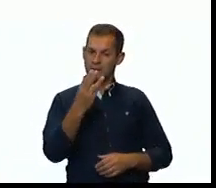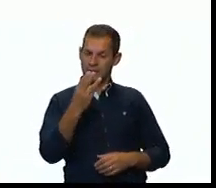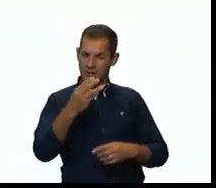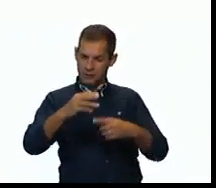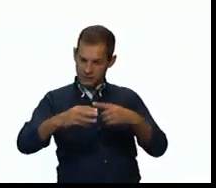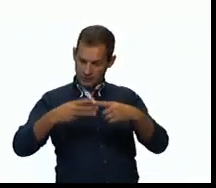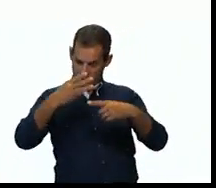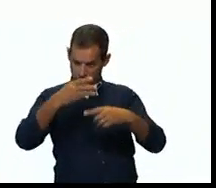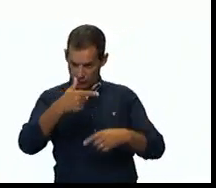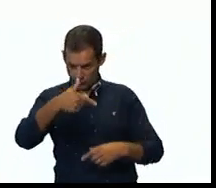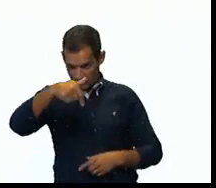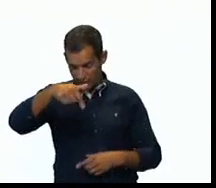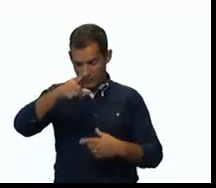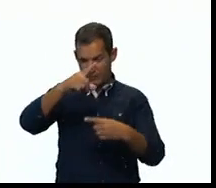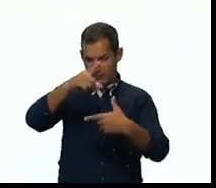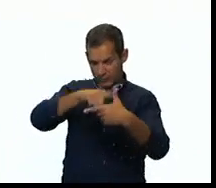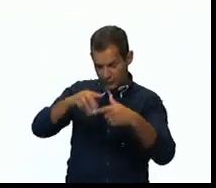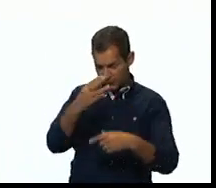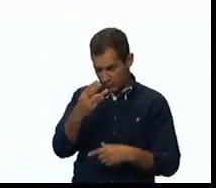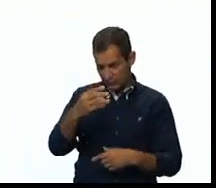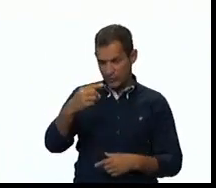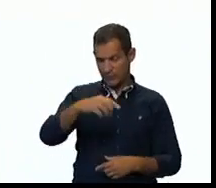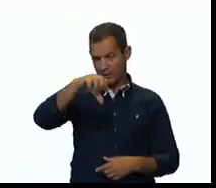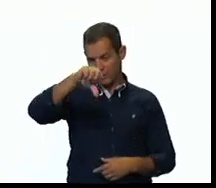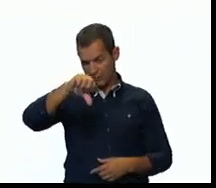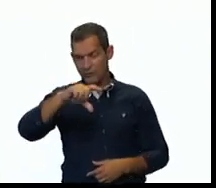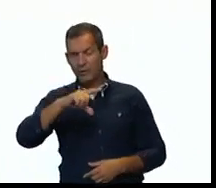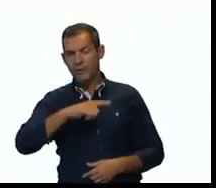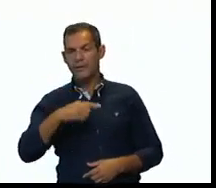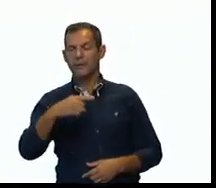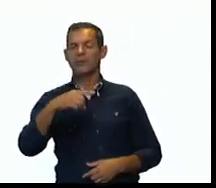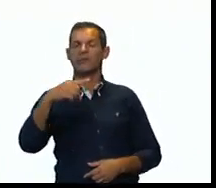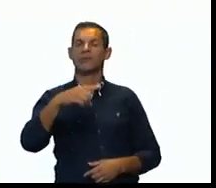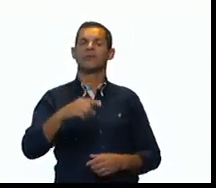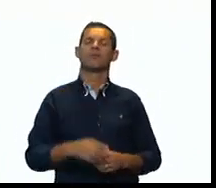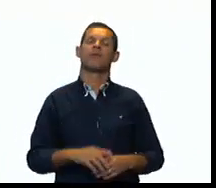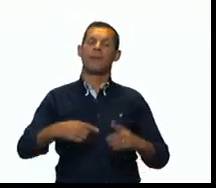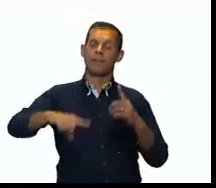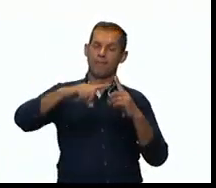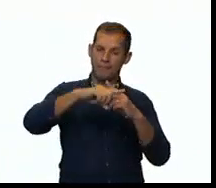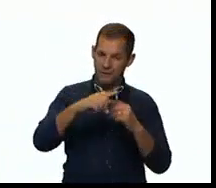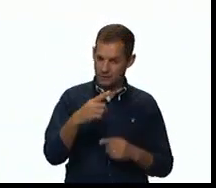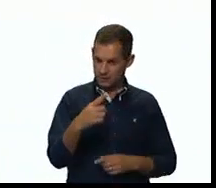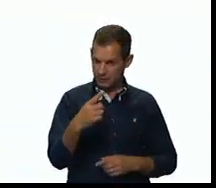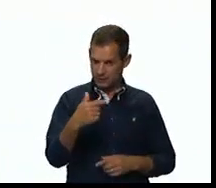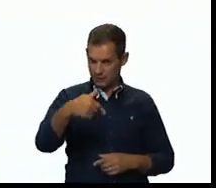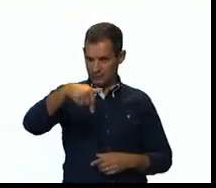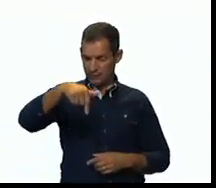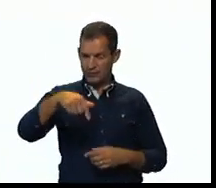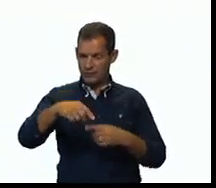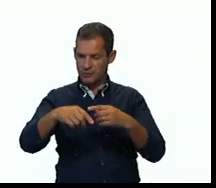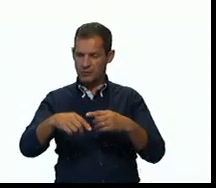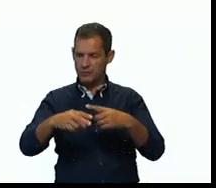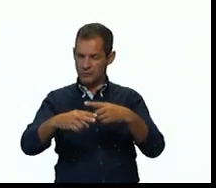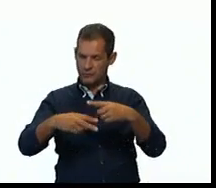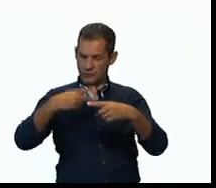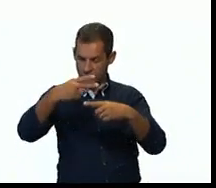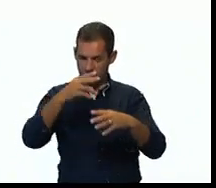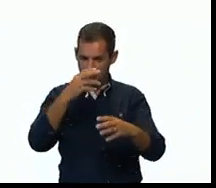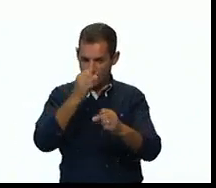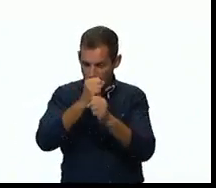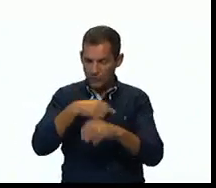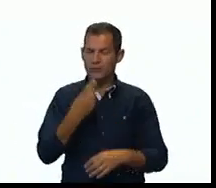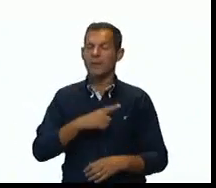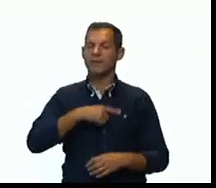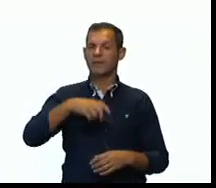3³ 27 dividido por 3, menos 9, porque a gente tem um menos aqui, mais 27 sobre 2. Fazendo essa conta, nós